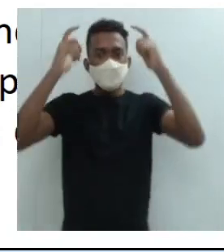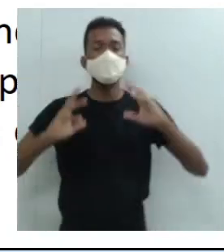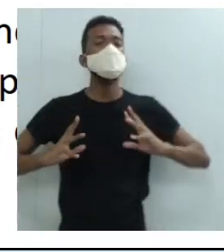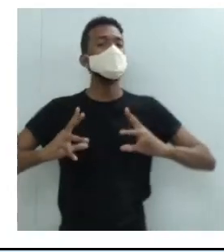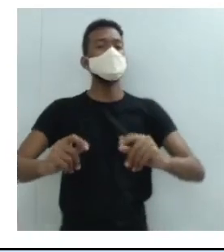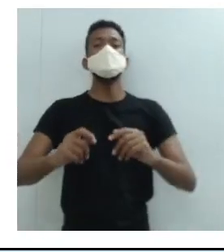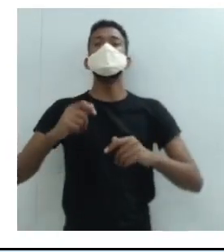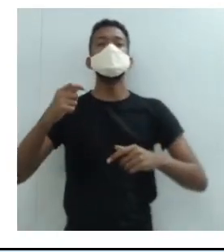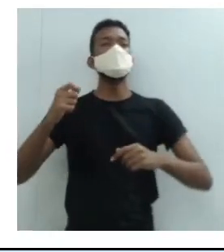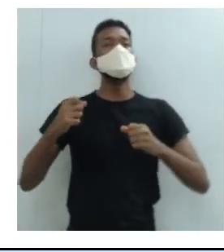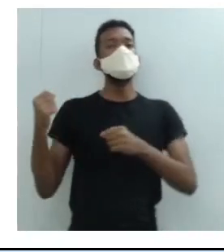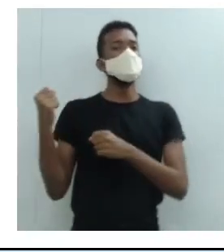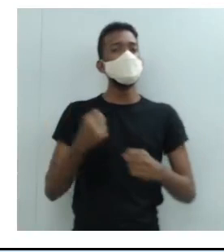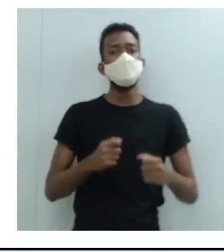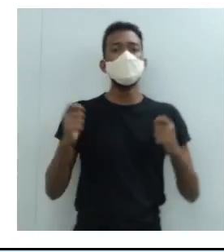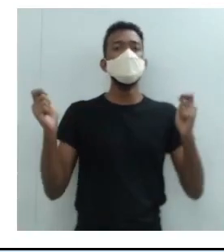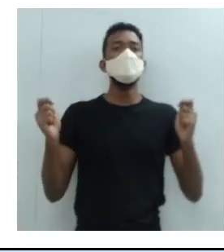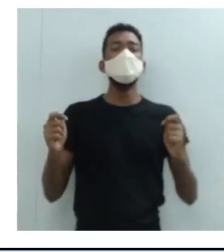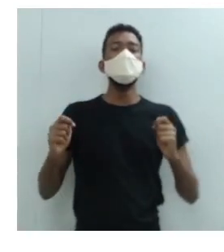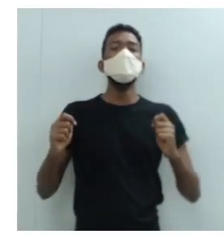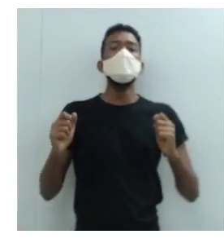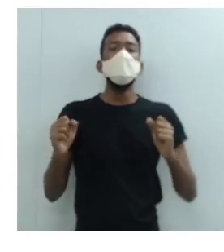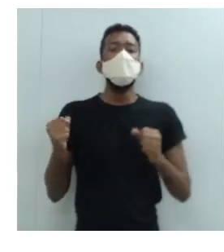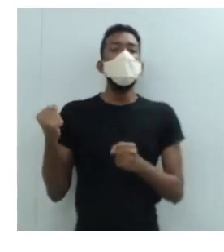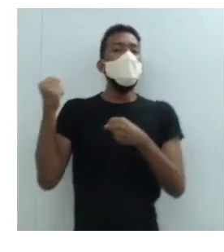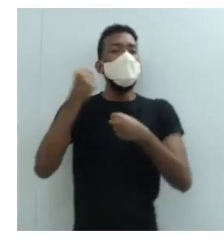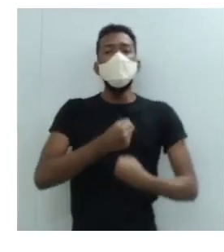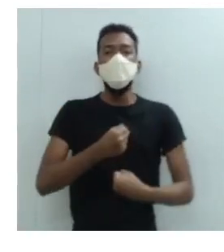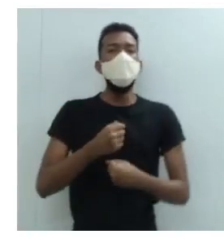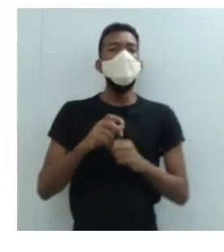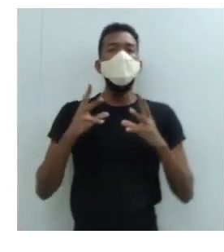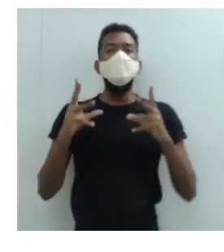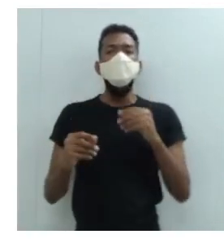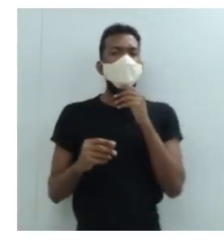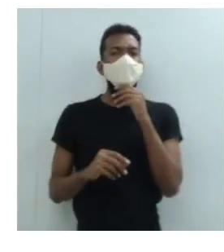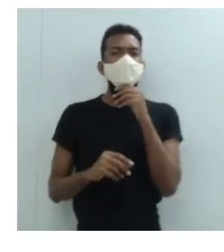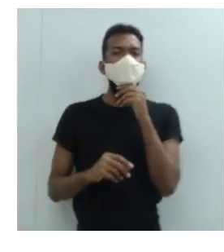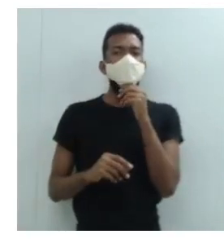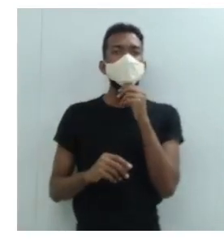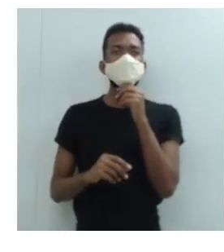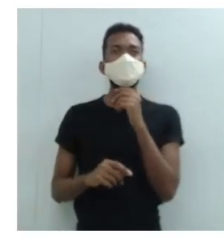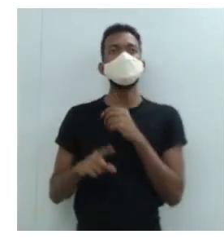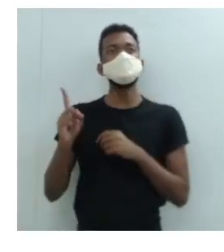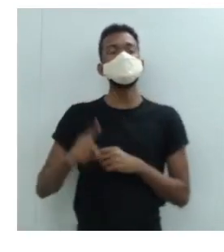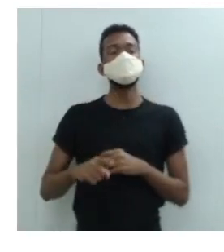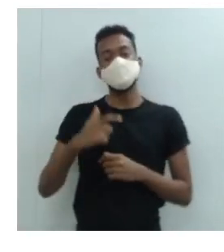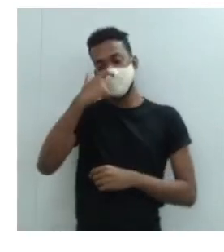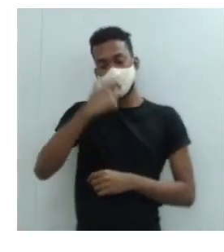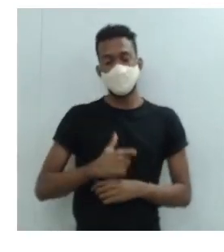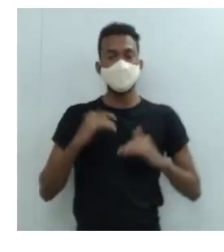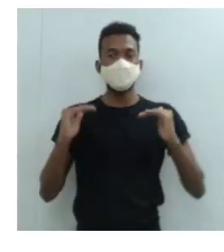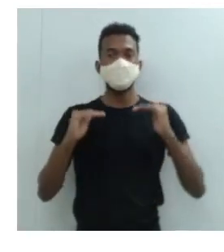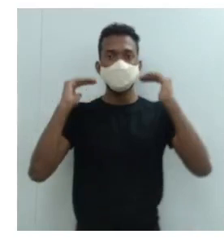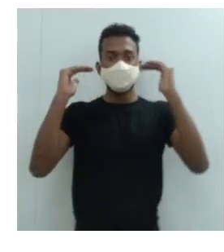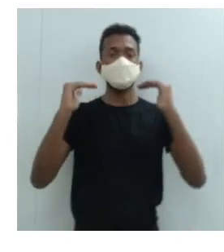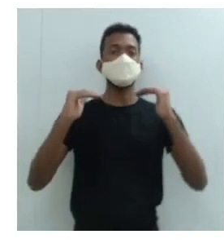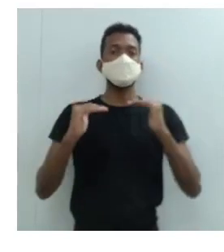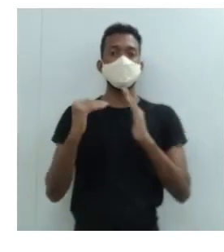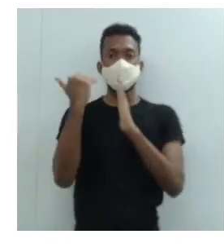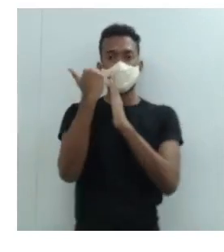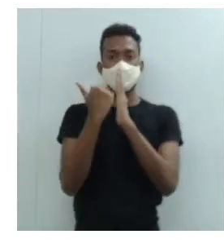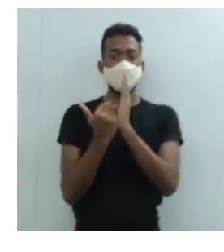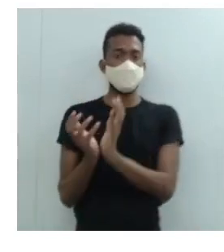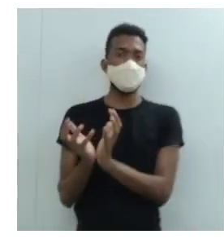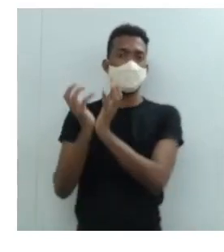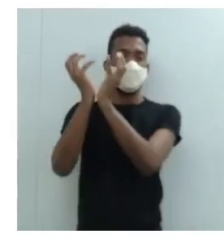né? A noção de um soberano acima das classes sociais, produto de complexa